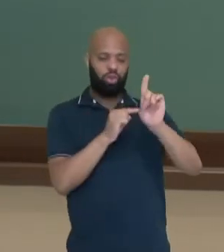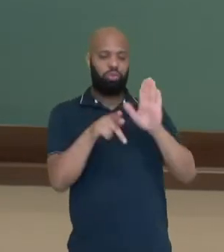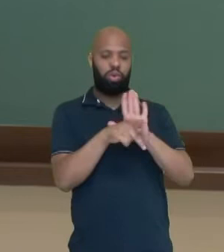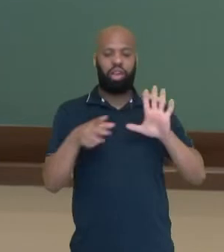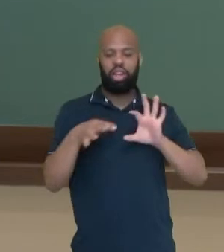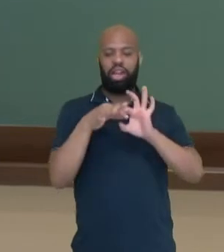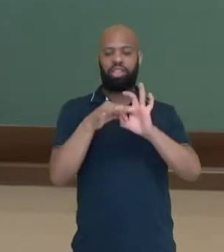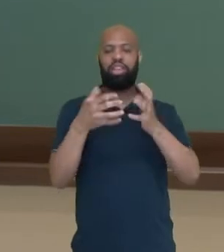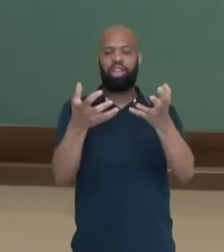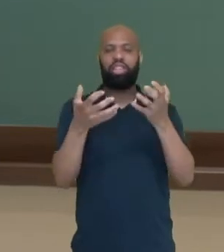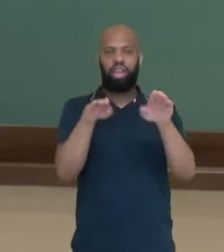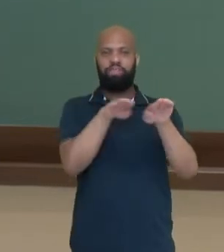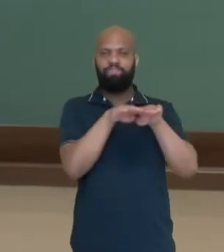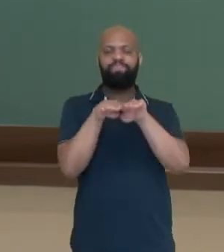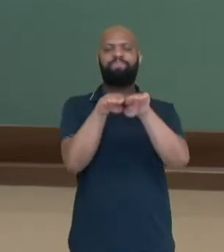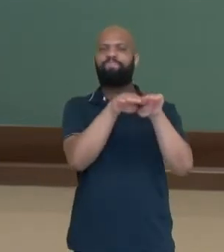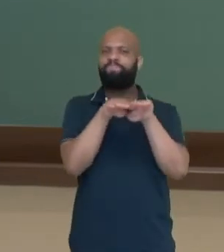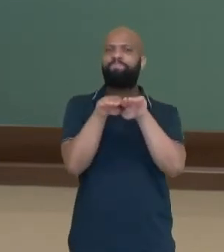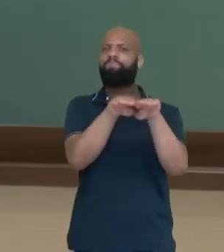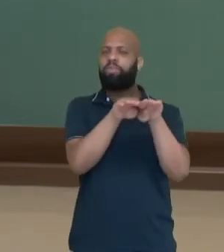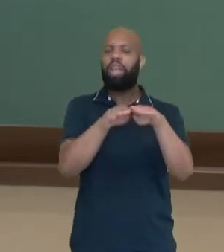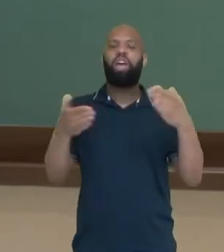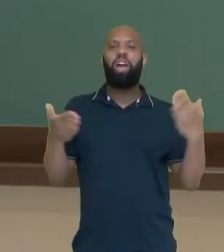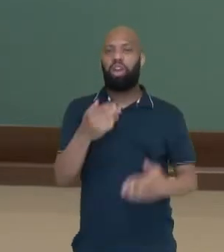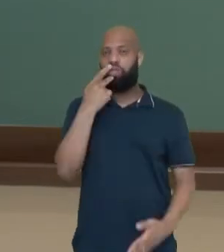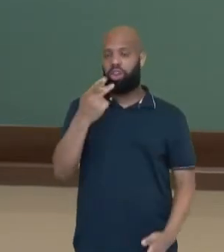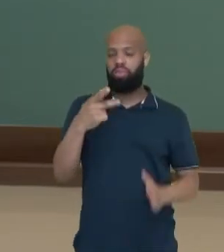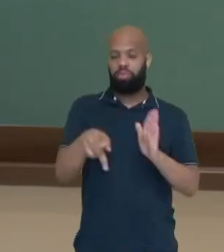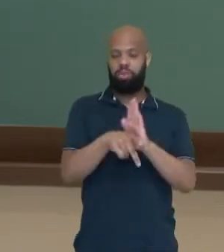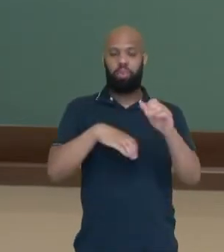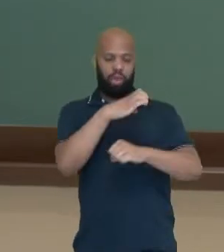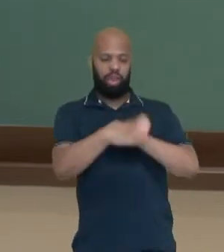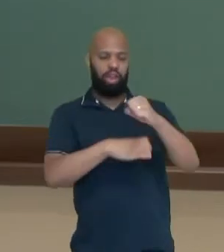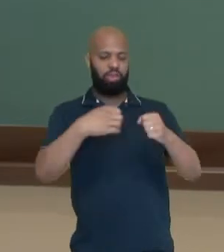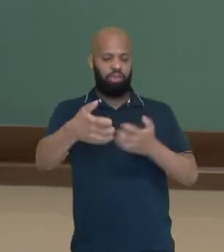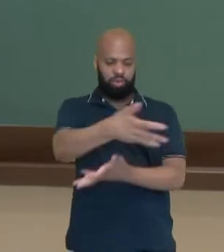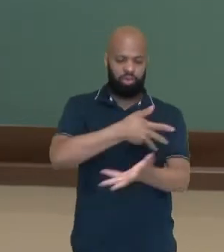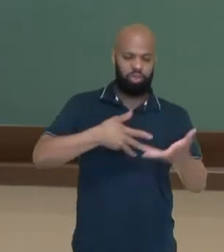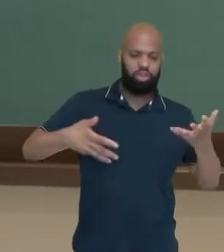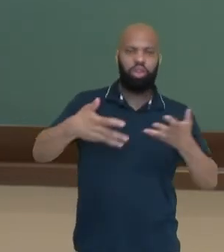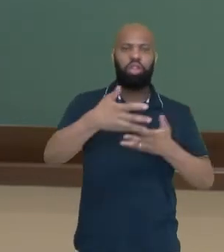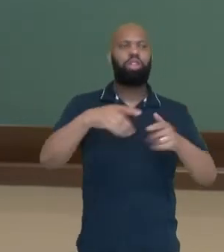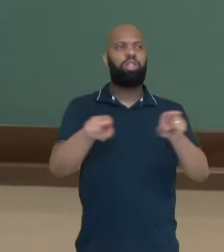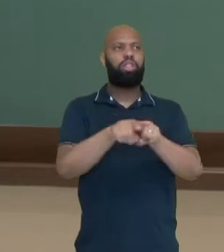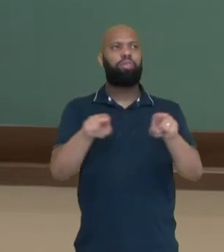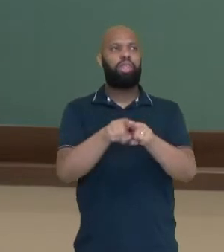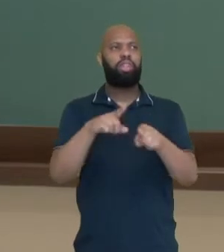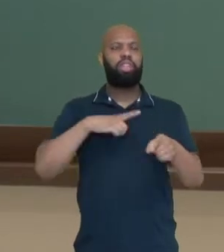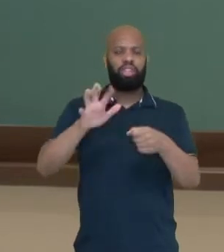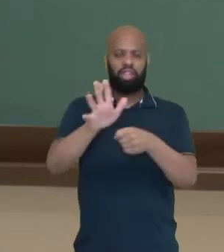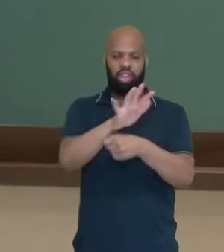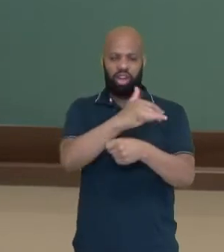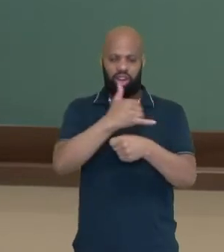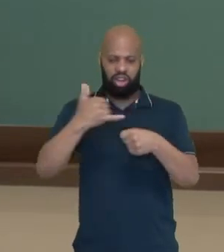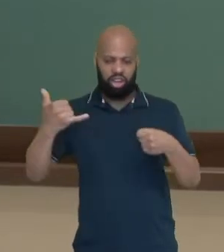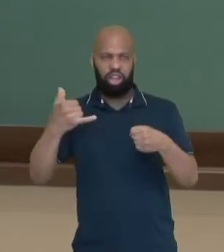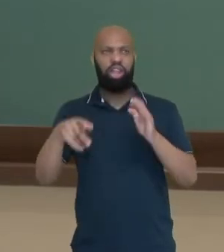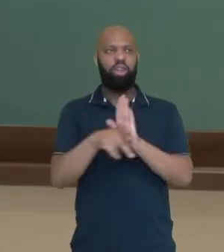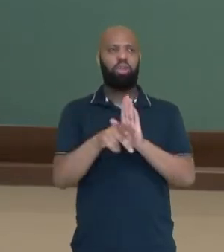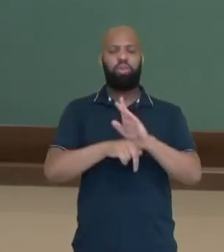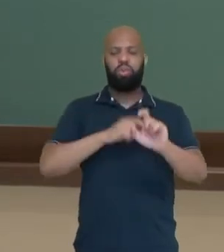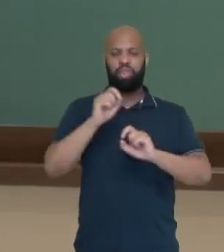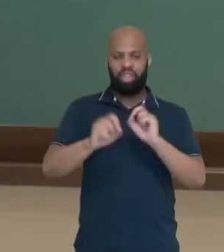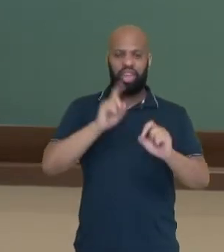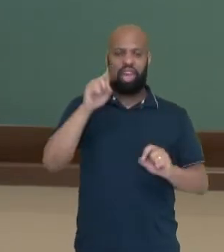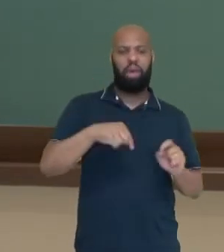sempre buscar a estabilidade. Como estamos falando dos elétrons compartilhados, e aí cargas de sinais iguais, elas tendem a